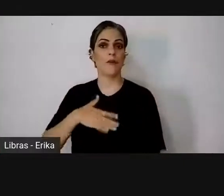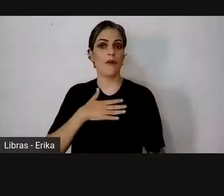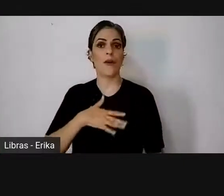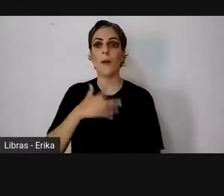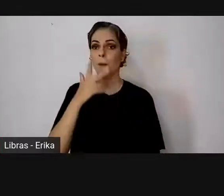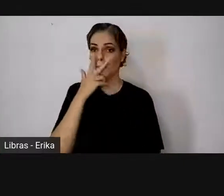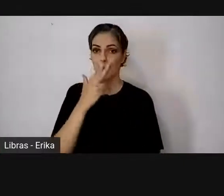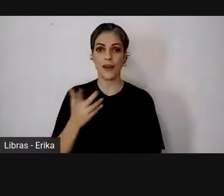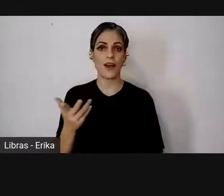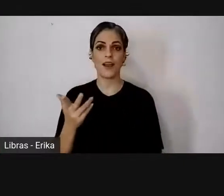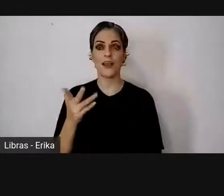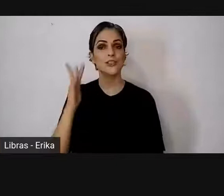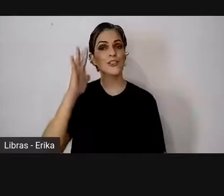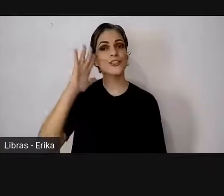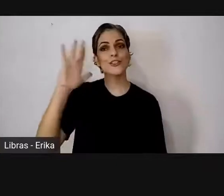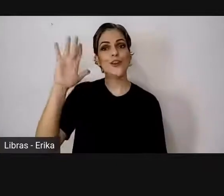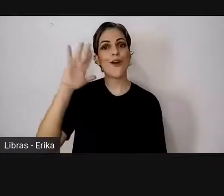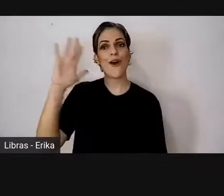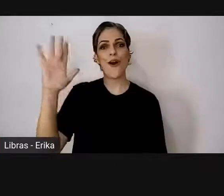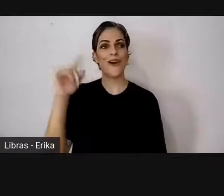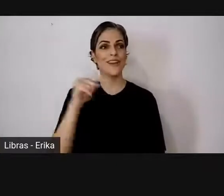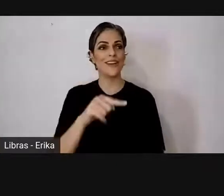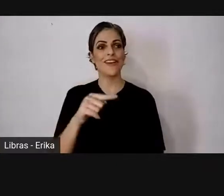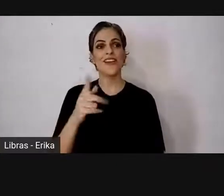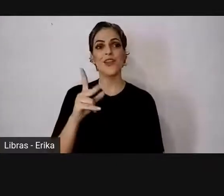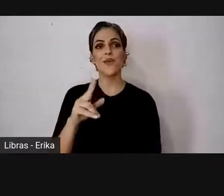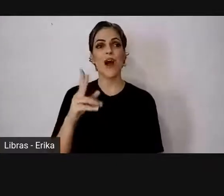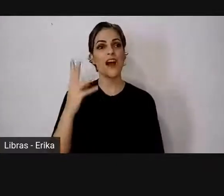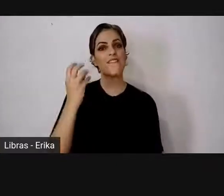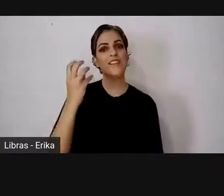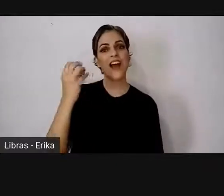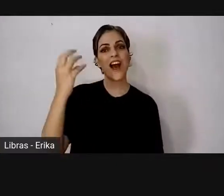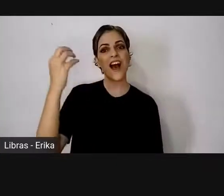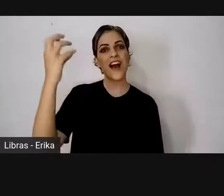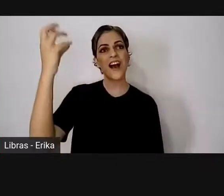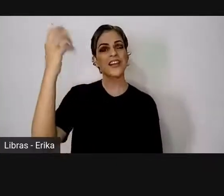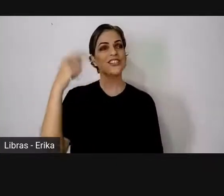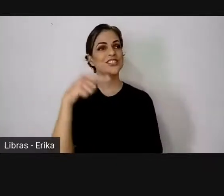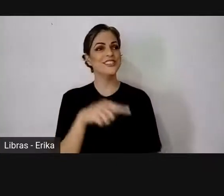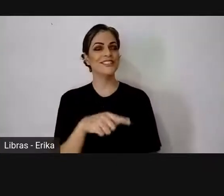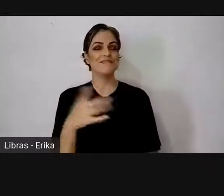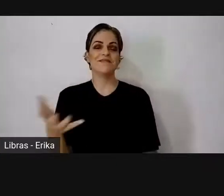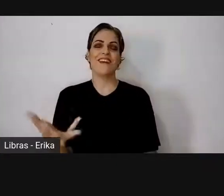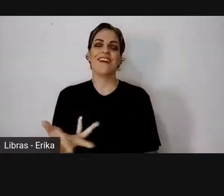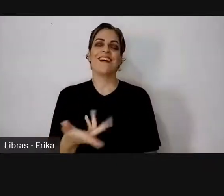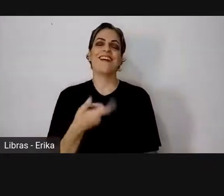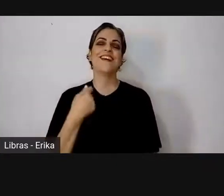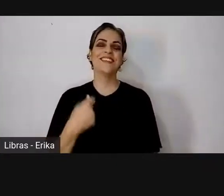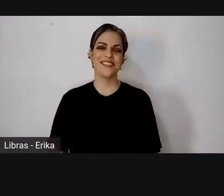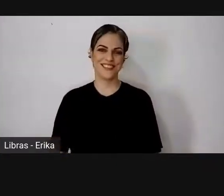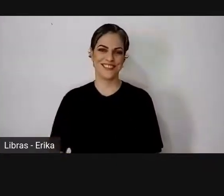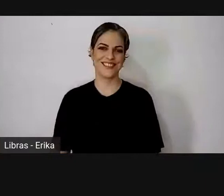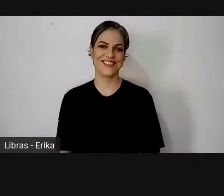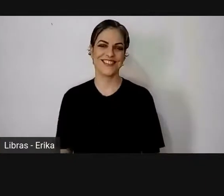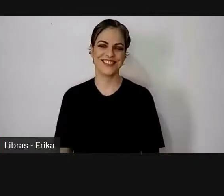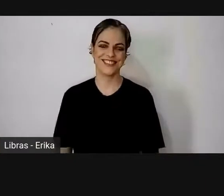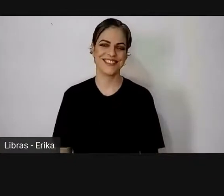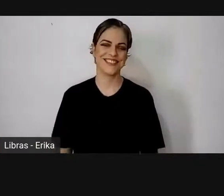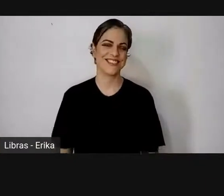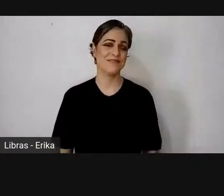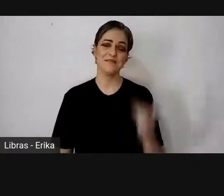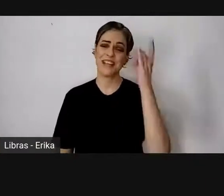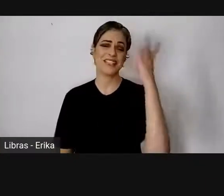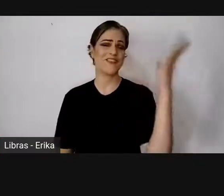viagem, né? Uma jornada maravilhosa, assim. Então, eu quero dizer que foi até mais fácil do que